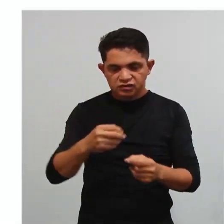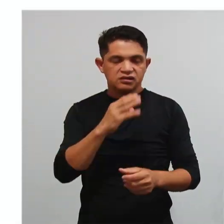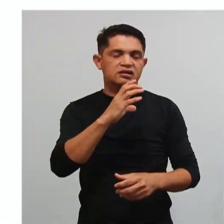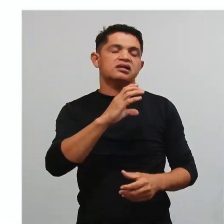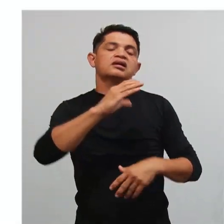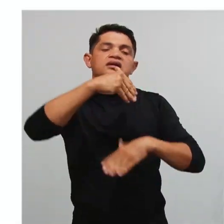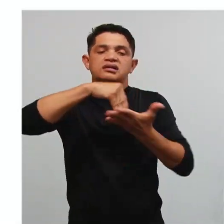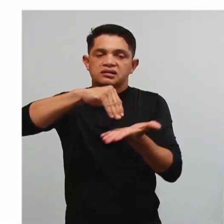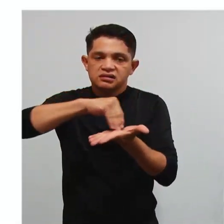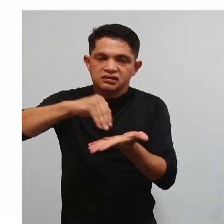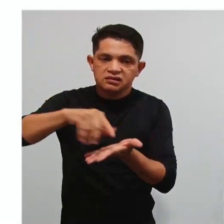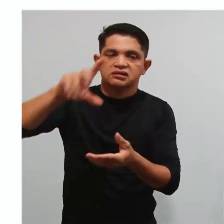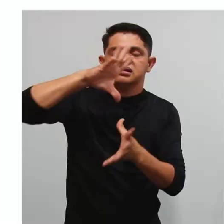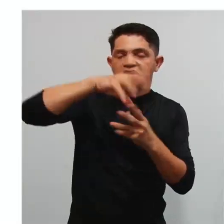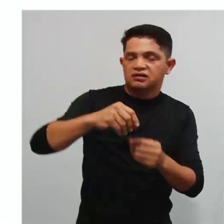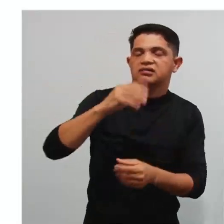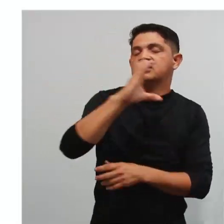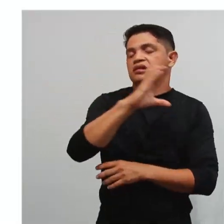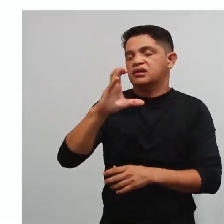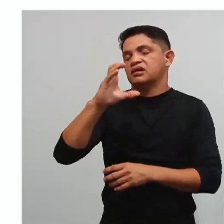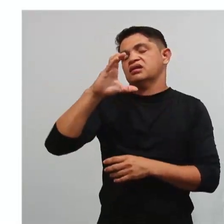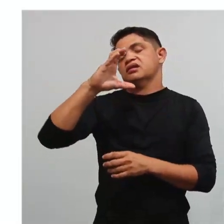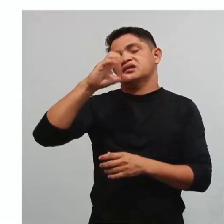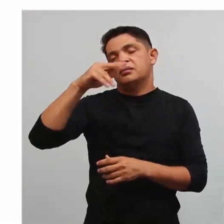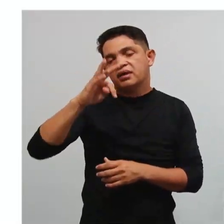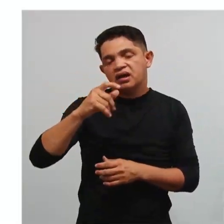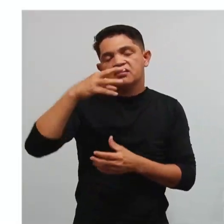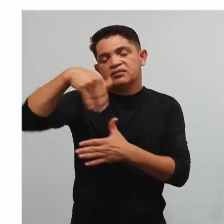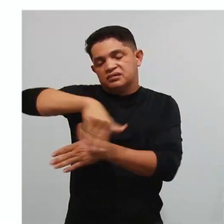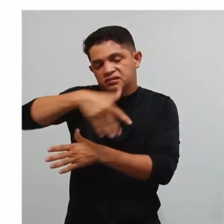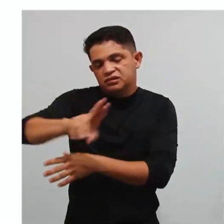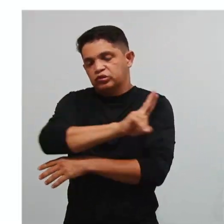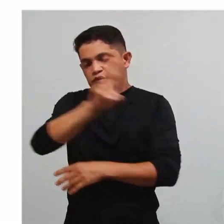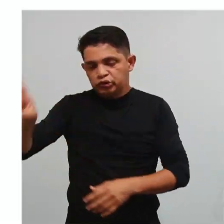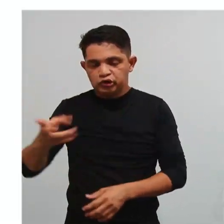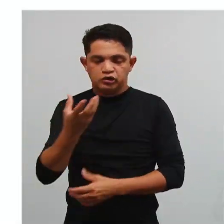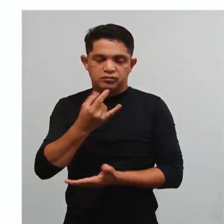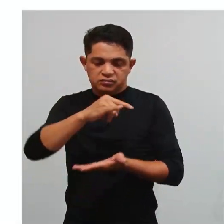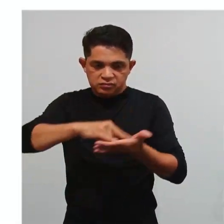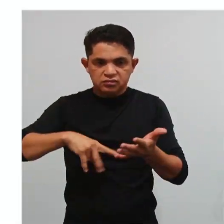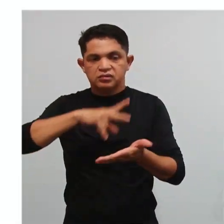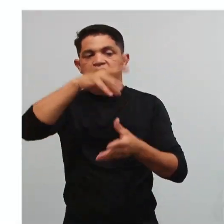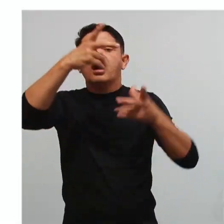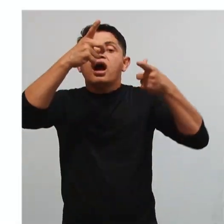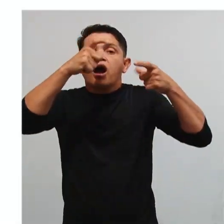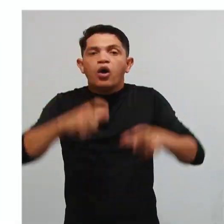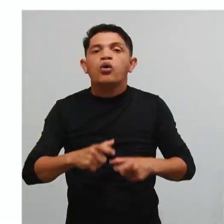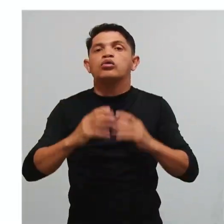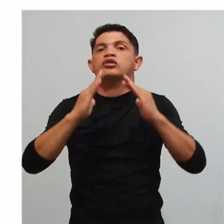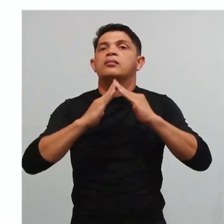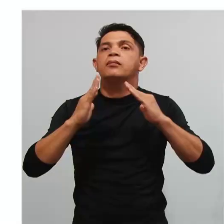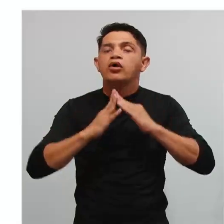da pessoa, o CPF, onde ela mora, que ela está declarando que